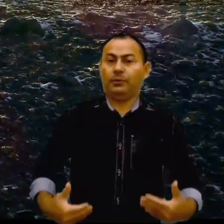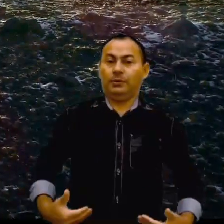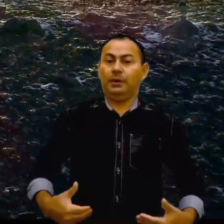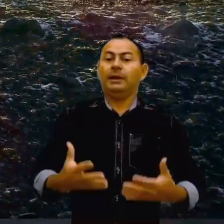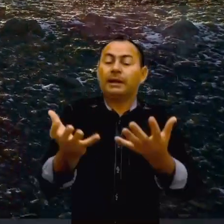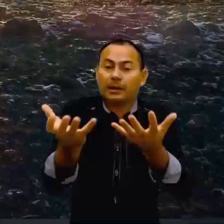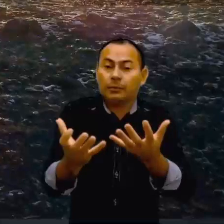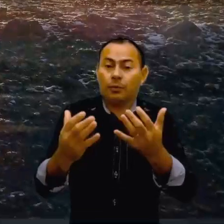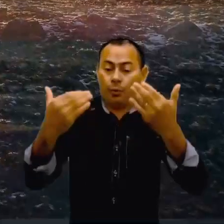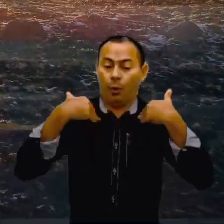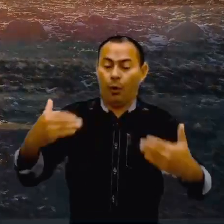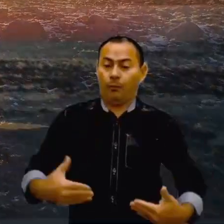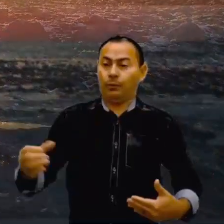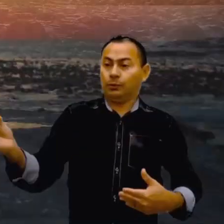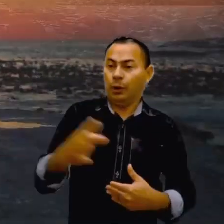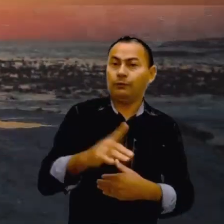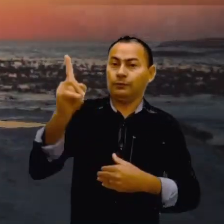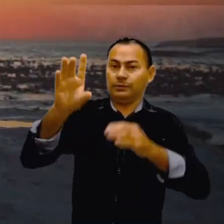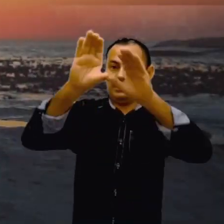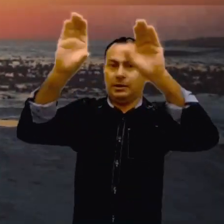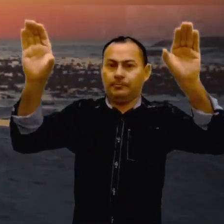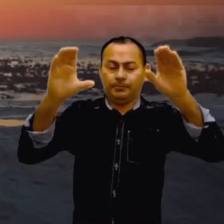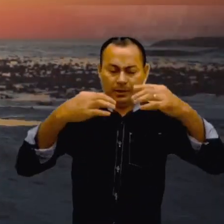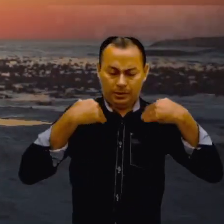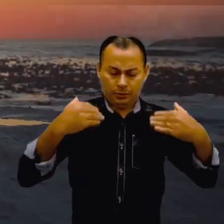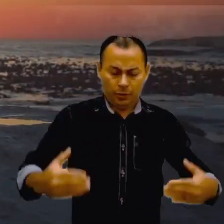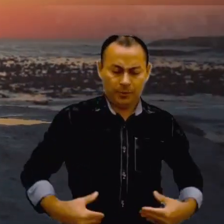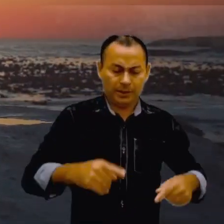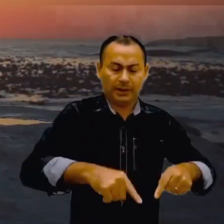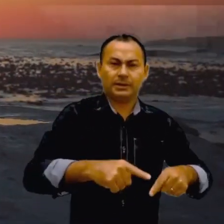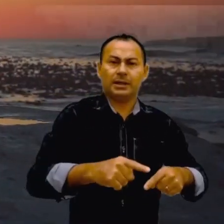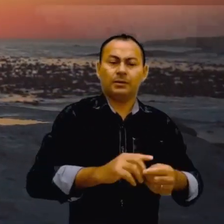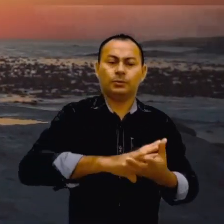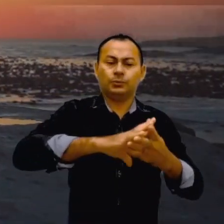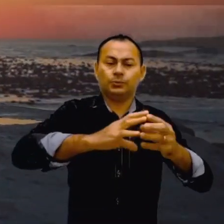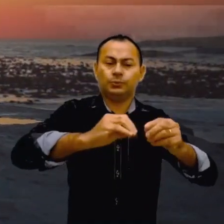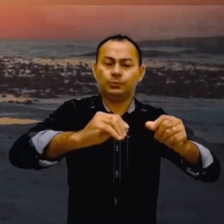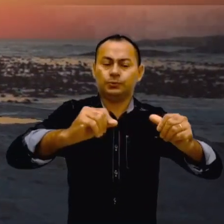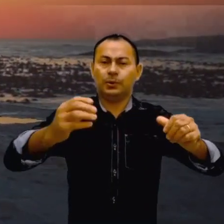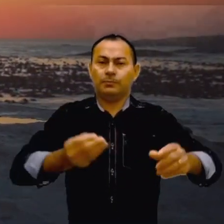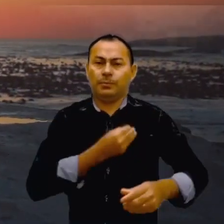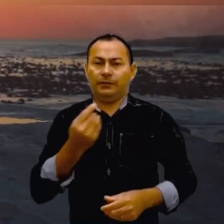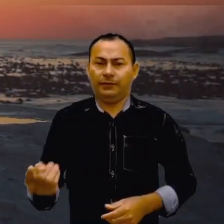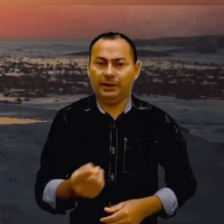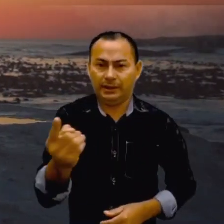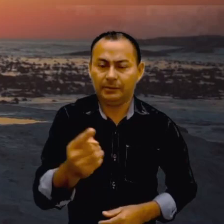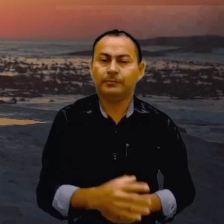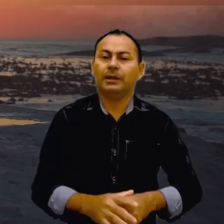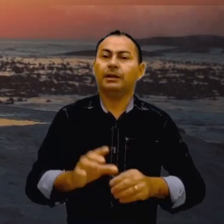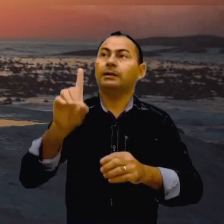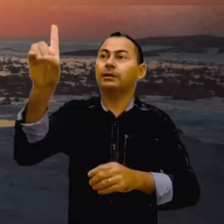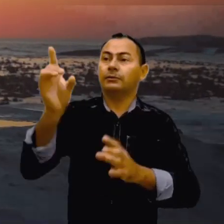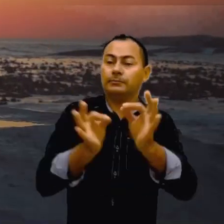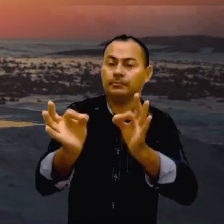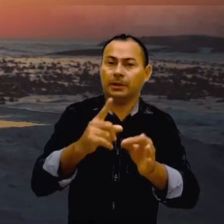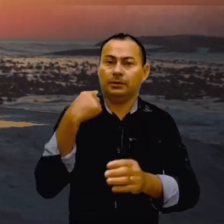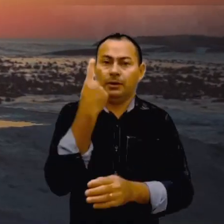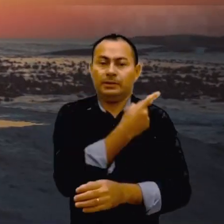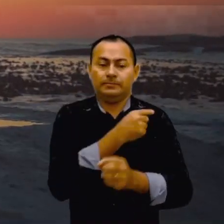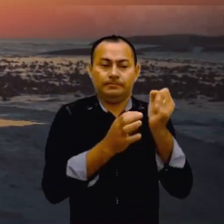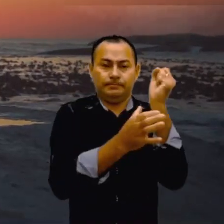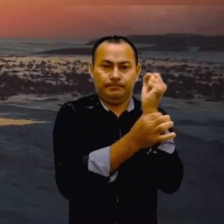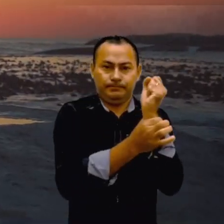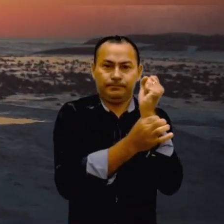corpos novos, já que estes corpos mortais serão consumidos pela vida eterna. É isso que Deus tem preparado para nós.